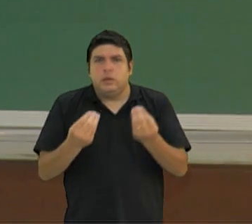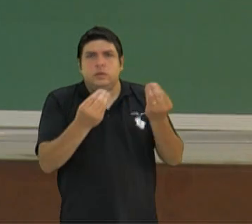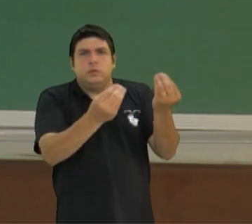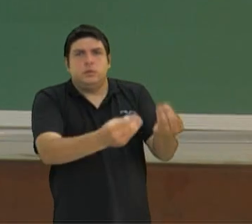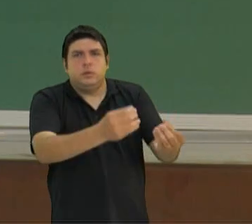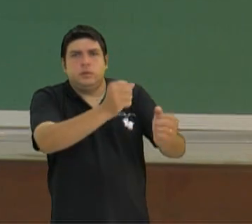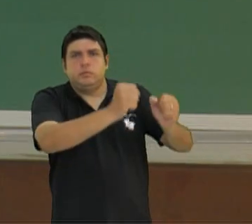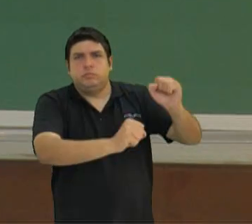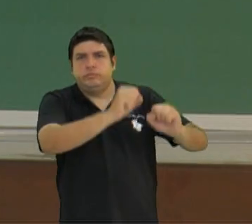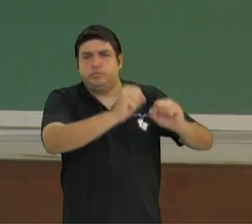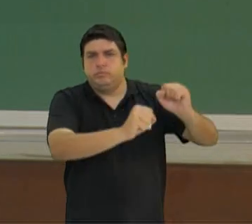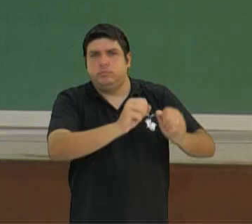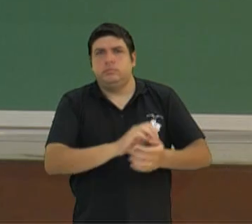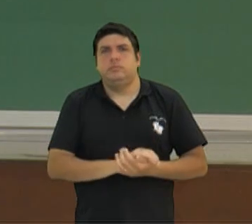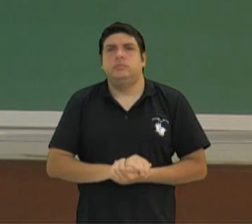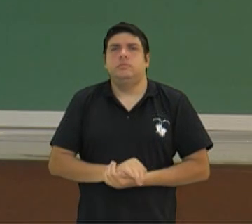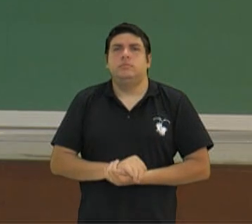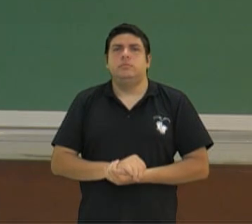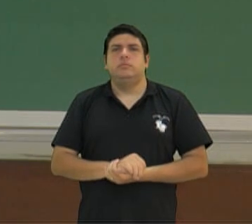Certo? Então tá ali a sequência